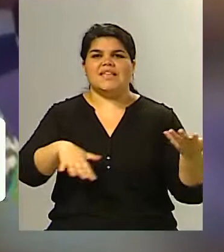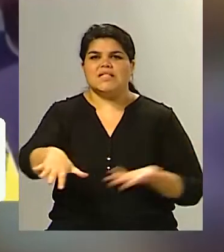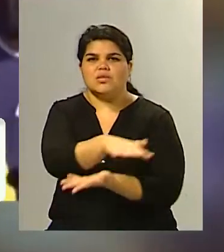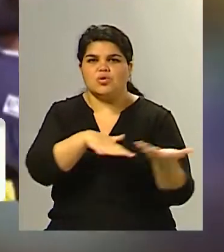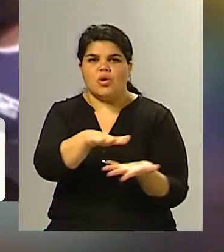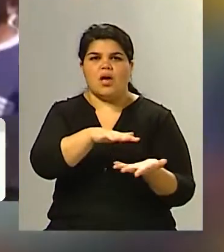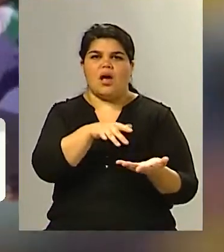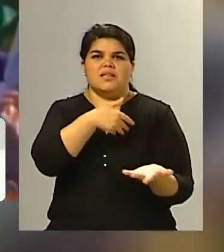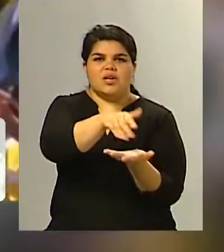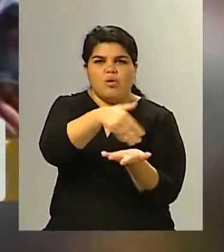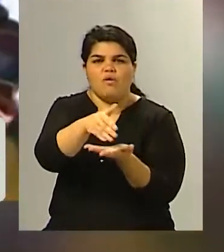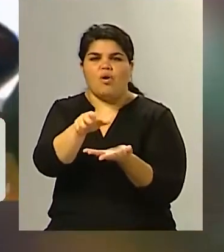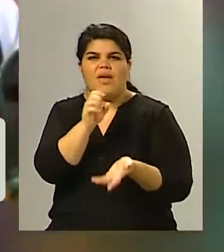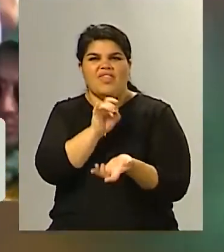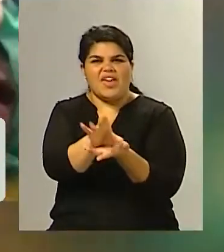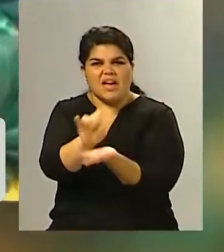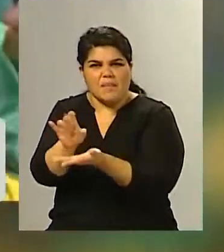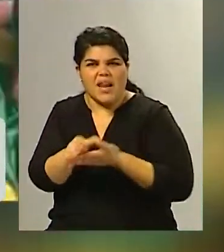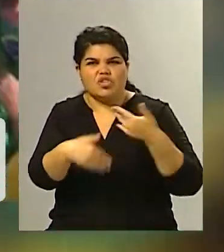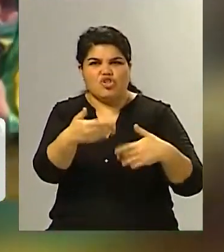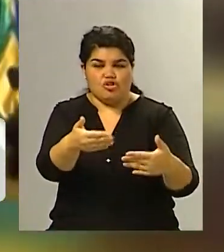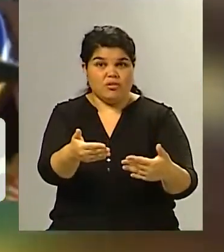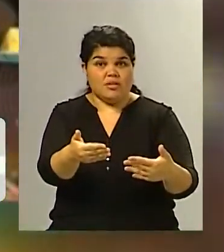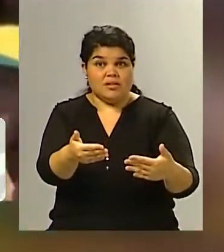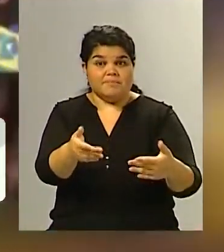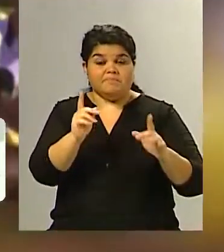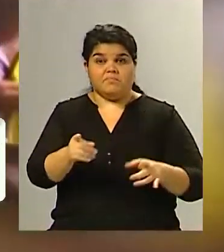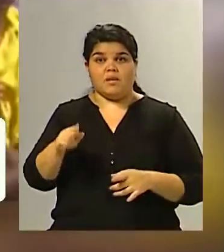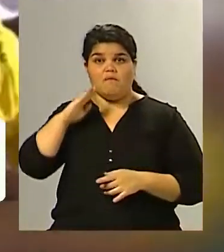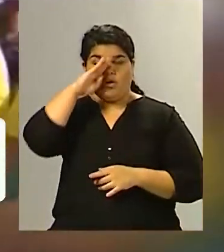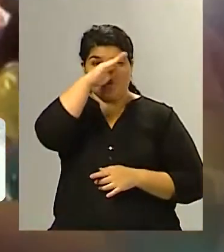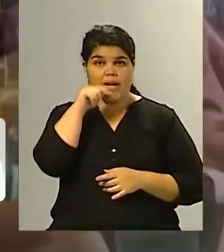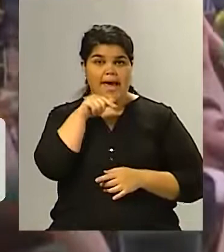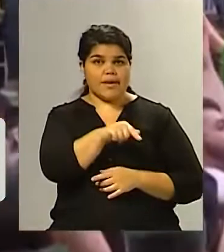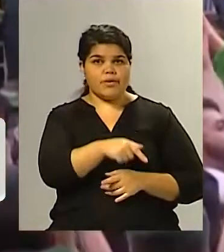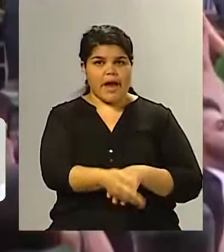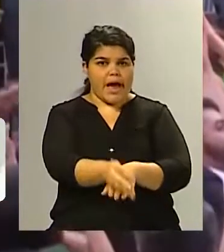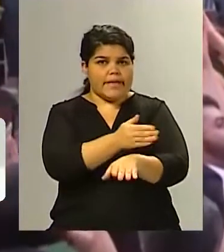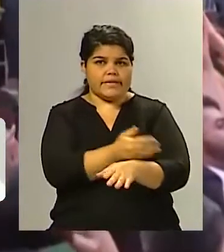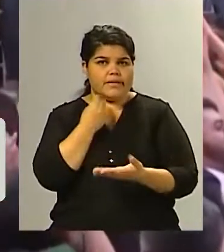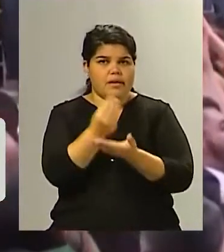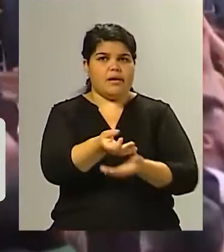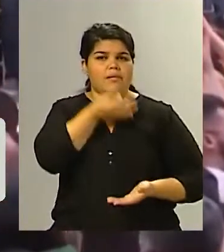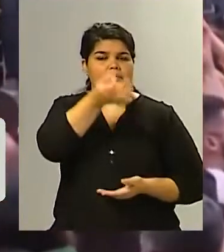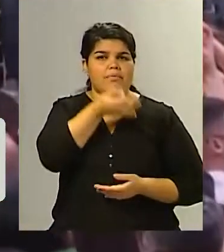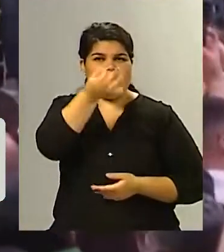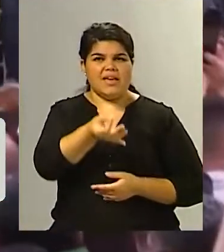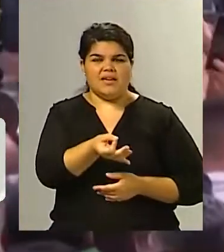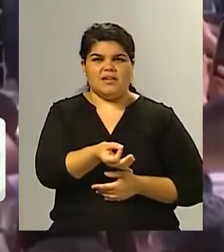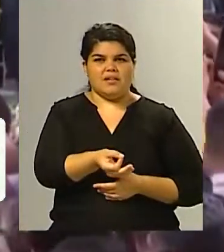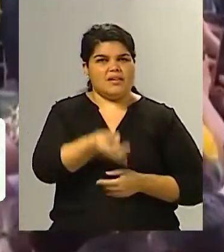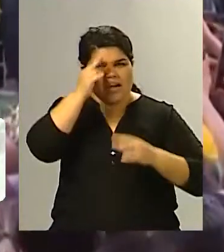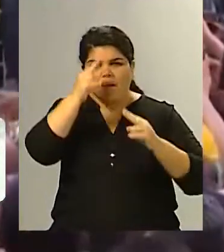discriminação. E mira que o presidente Bolsonaro ha distribuído declarações irrespetuosas não apenas à própria gente que